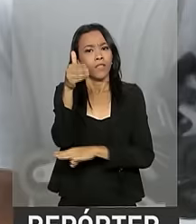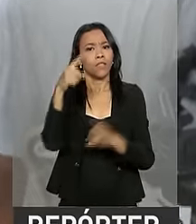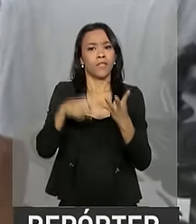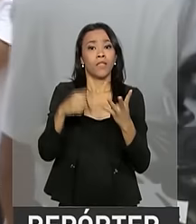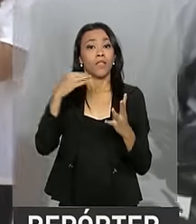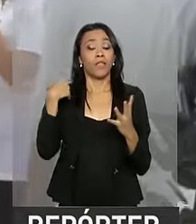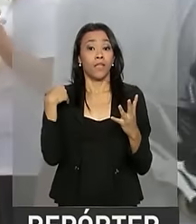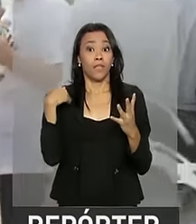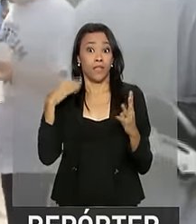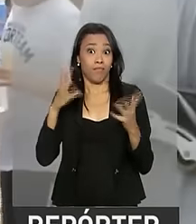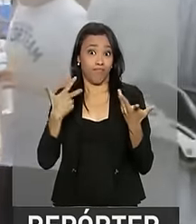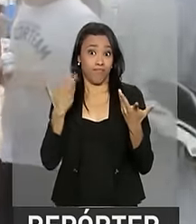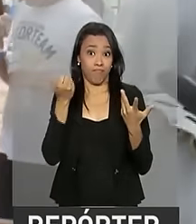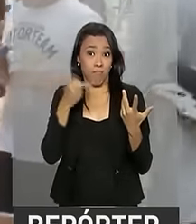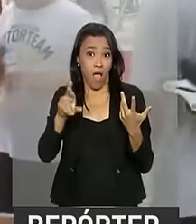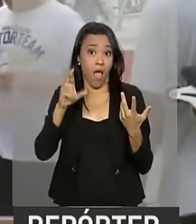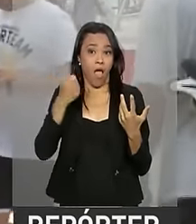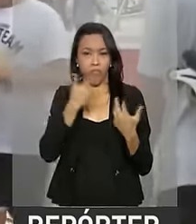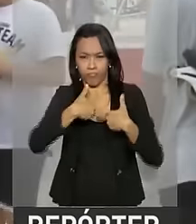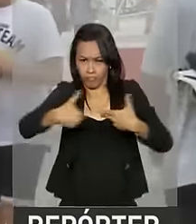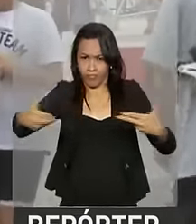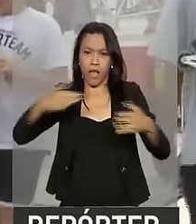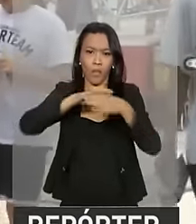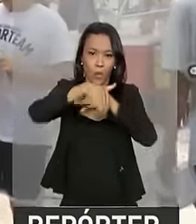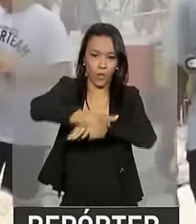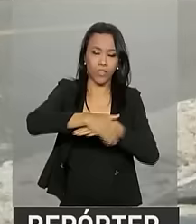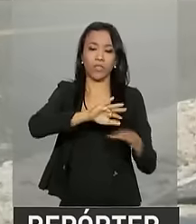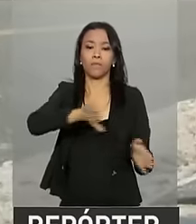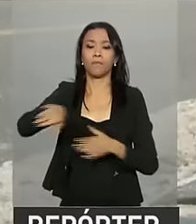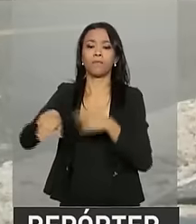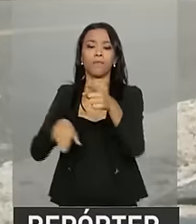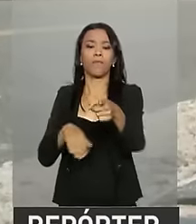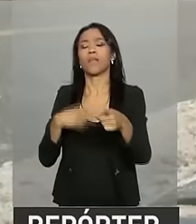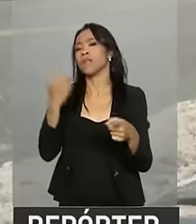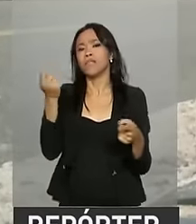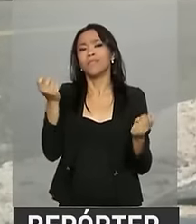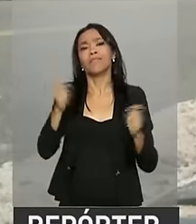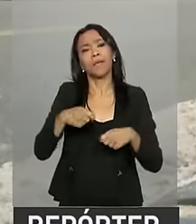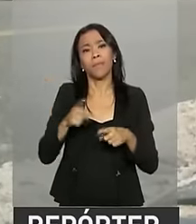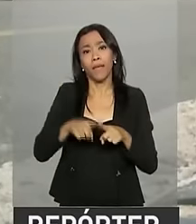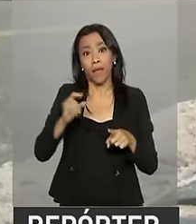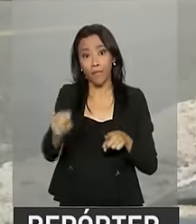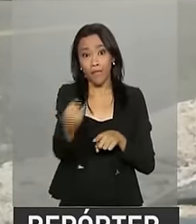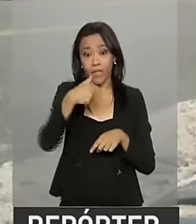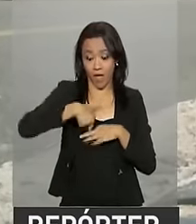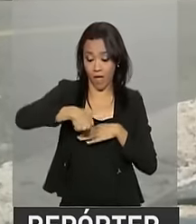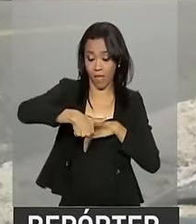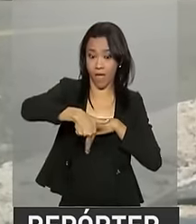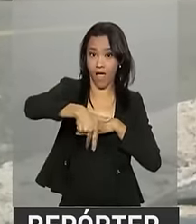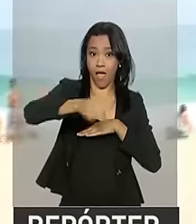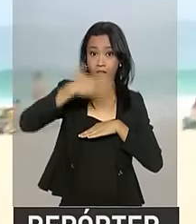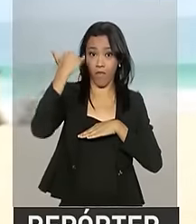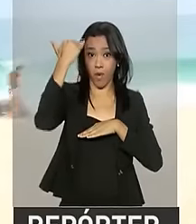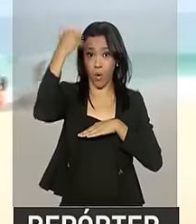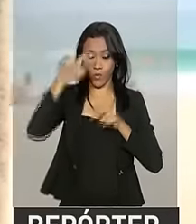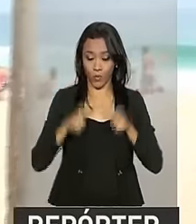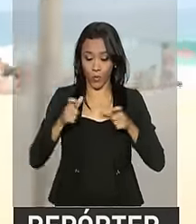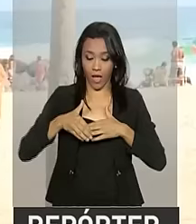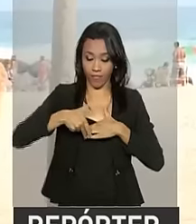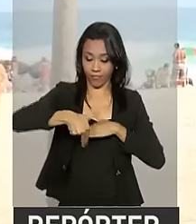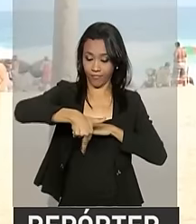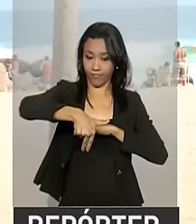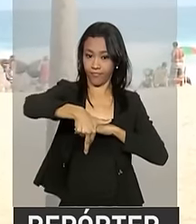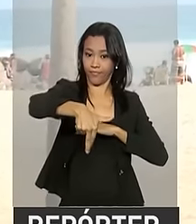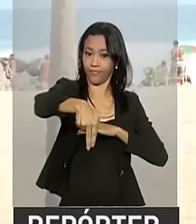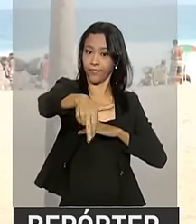noturna estrangeiro ou brasileiro não dá para vir ao Rio e não caminhar pelo calçadão mais famoso do Brasil Esse foi